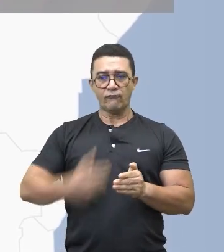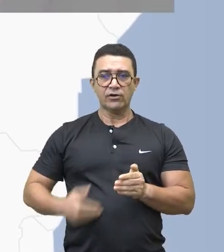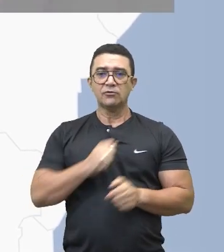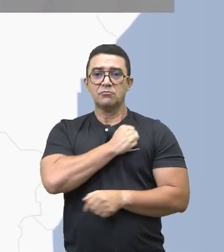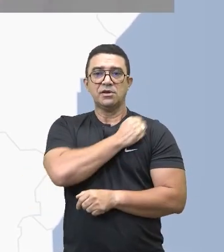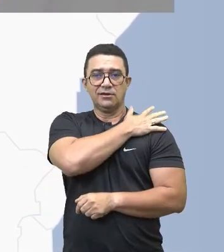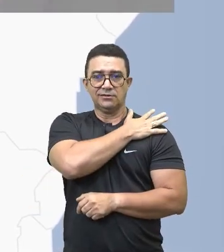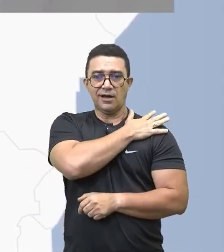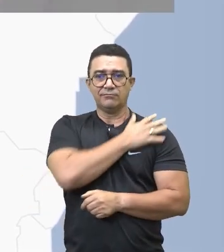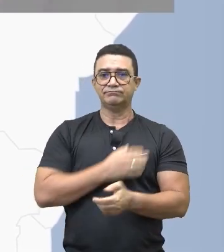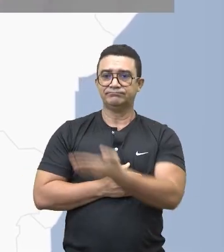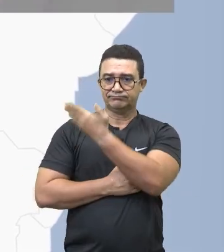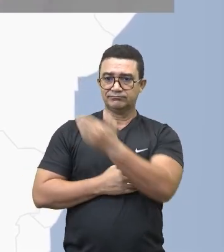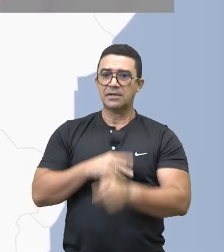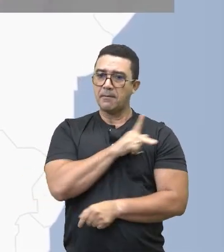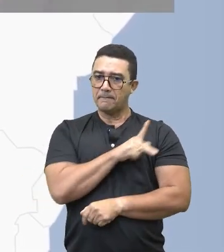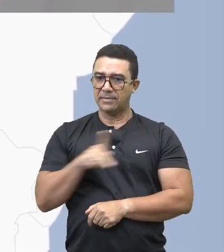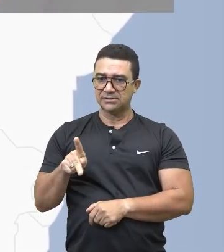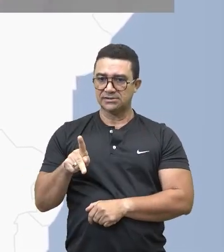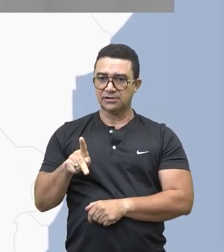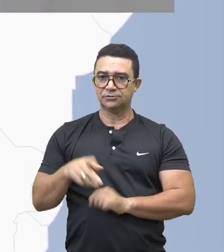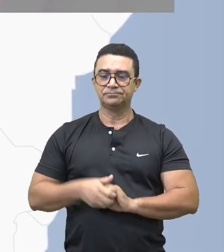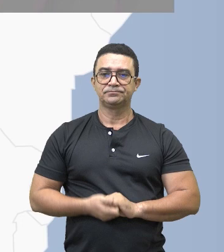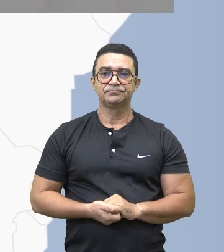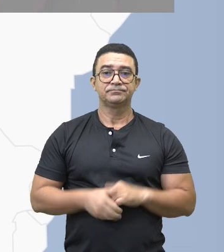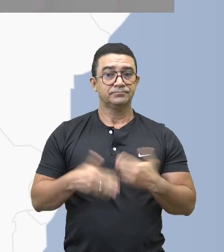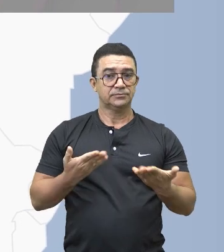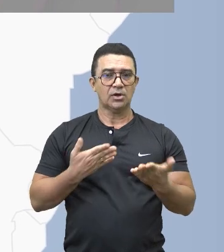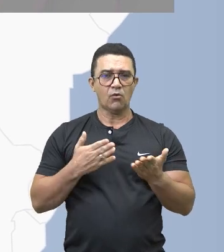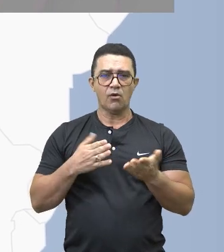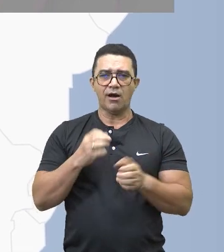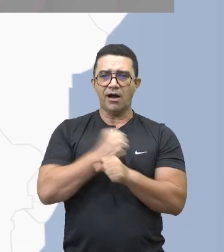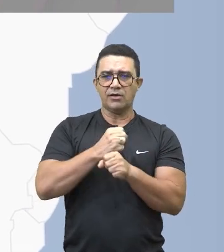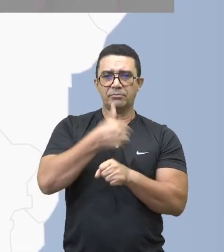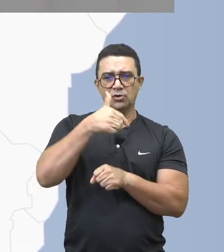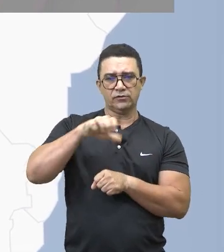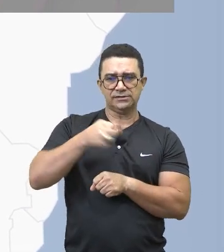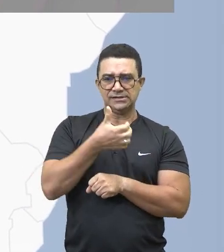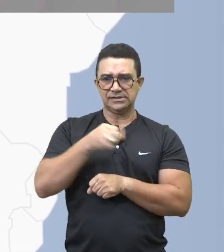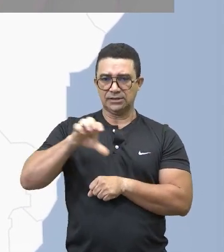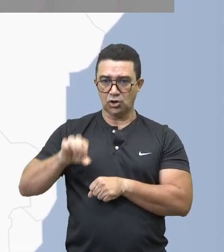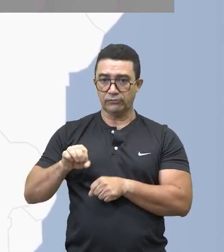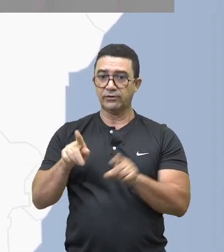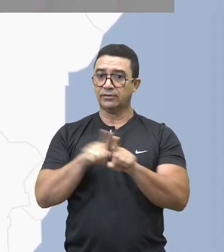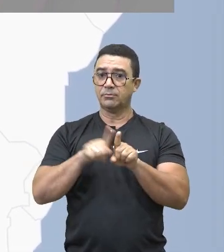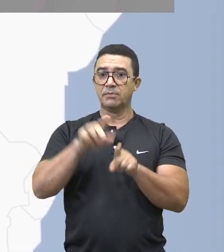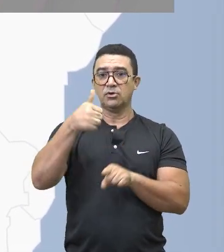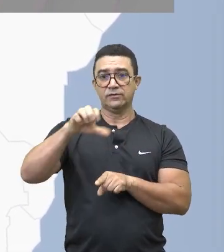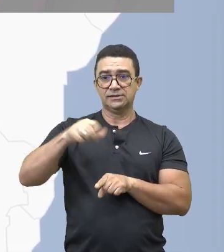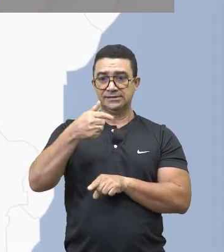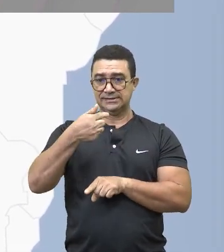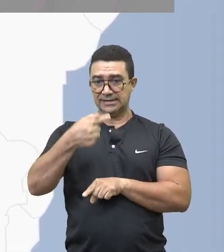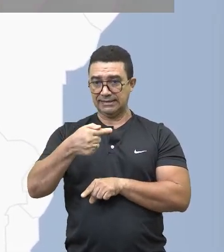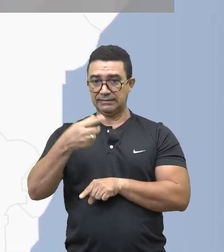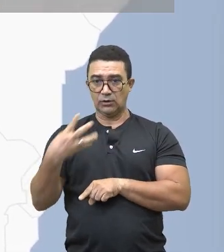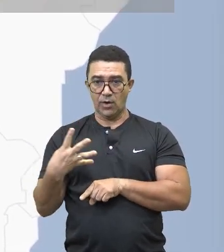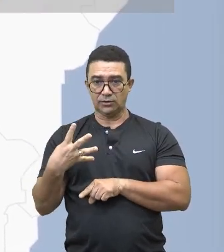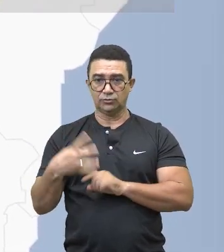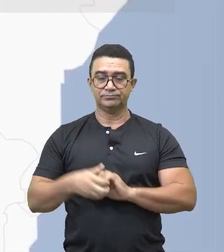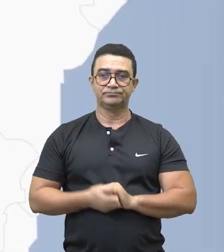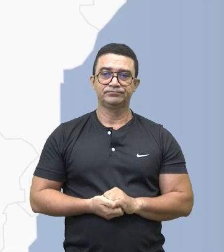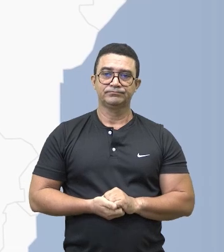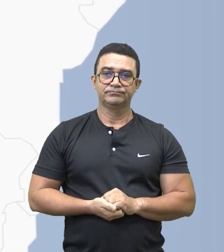de Emílio Garrastazu Médici, entre os anos de 1969 e